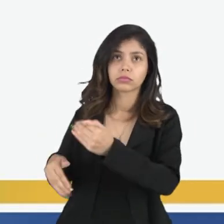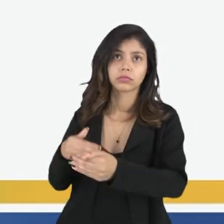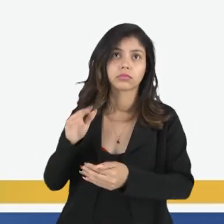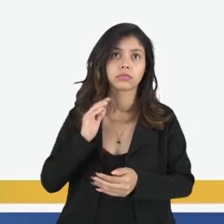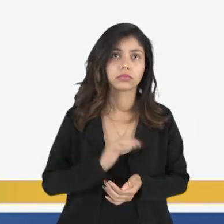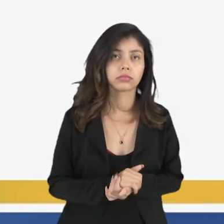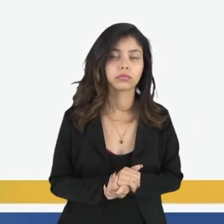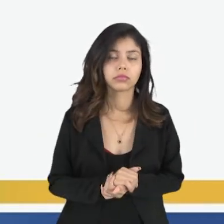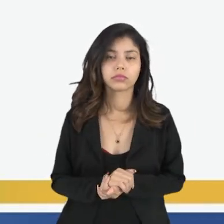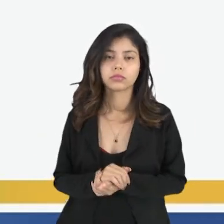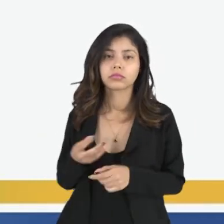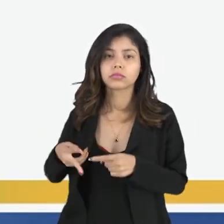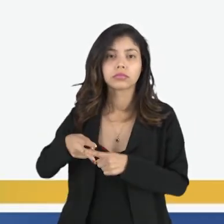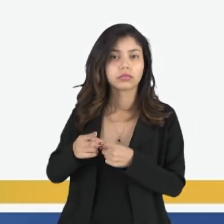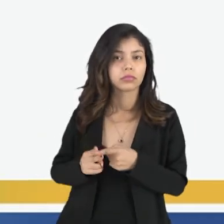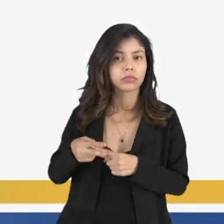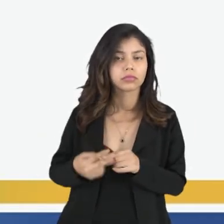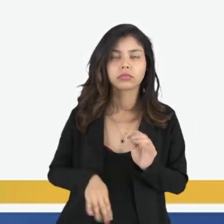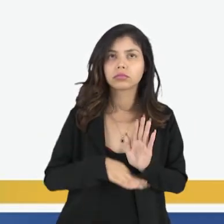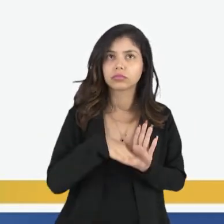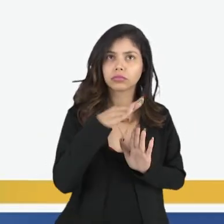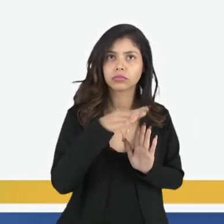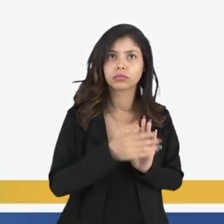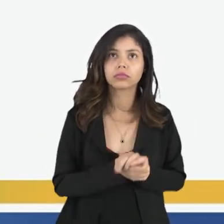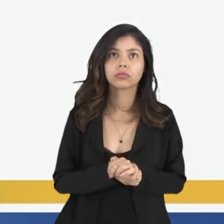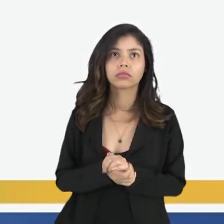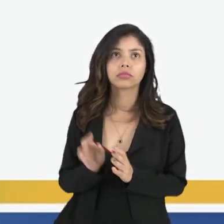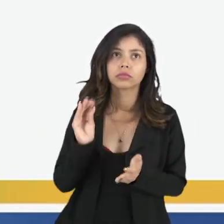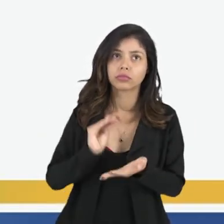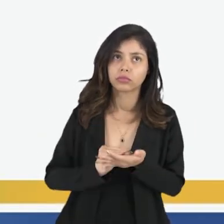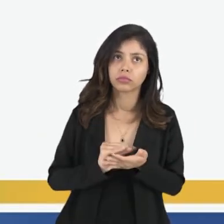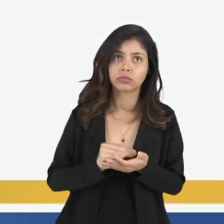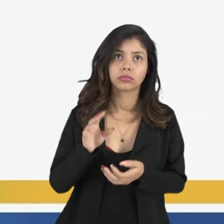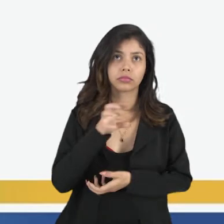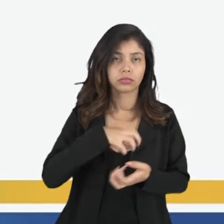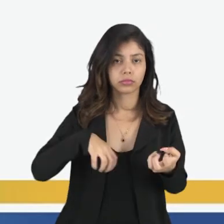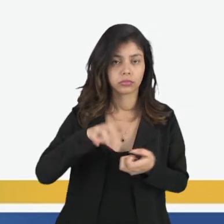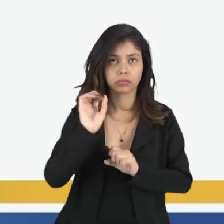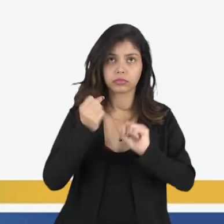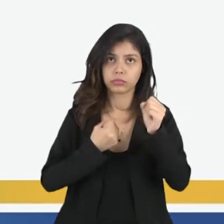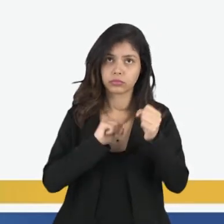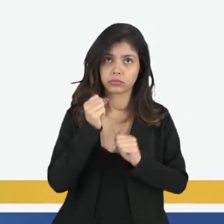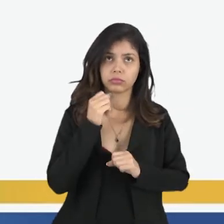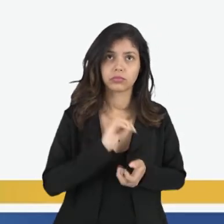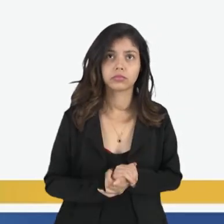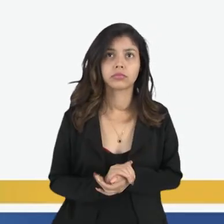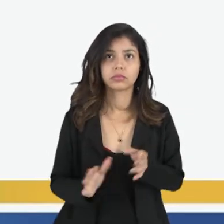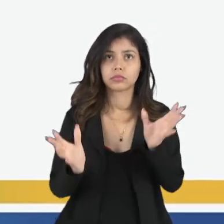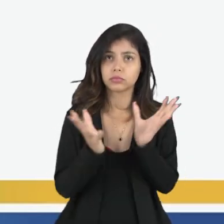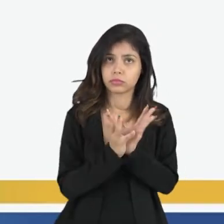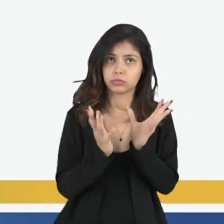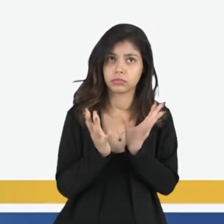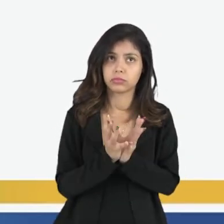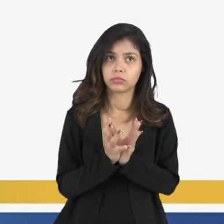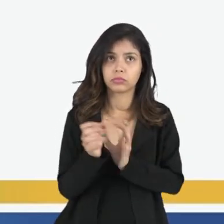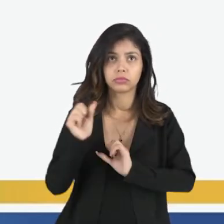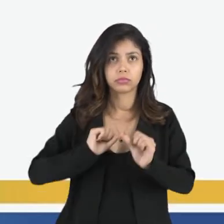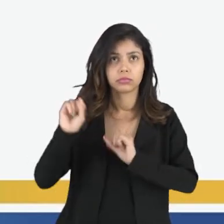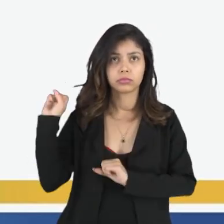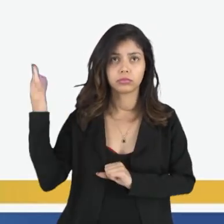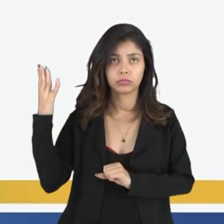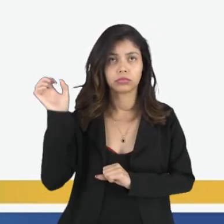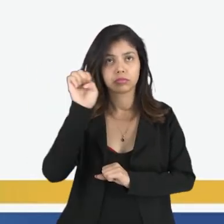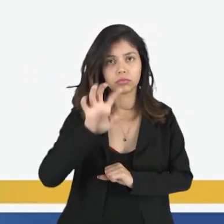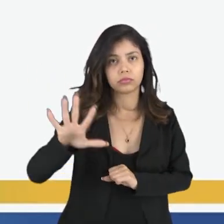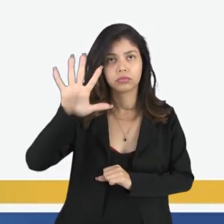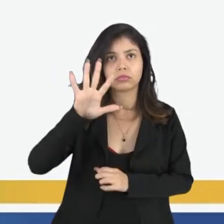E o terceiro ponto é o desenvolvimento das máquinas térmicas. Foi um fator determinante para a Revolução Industrial, que foi um conjunto